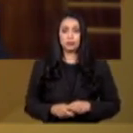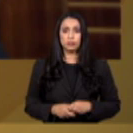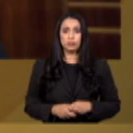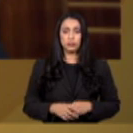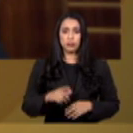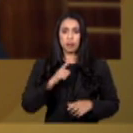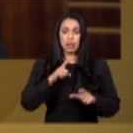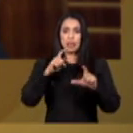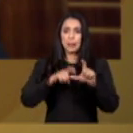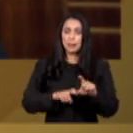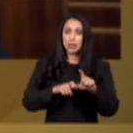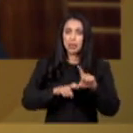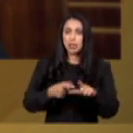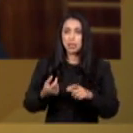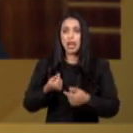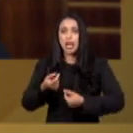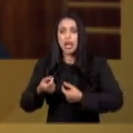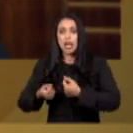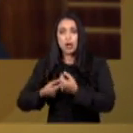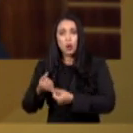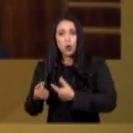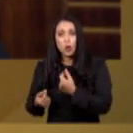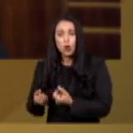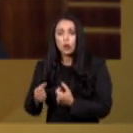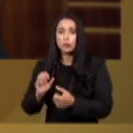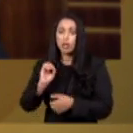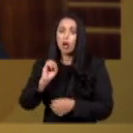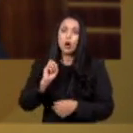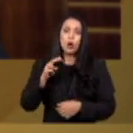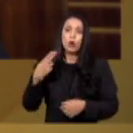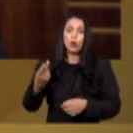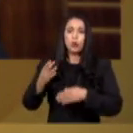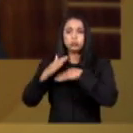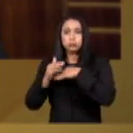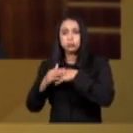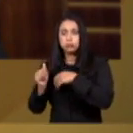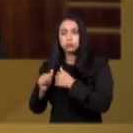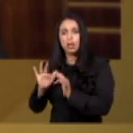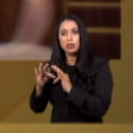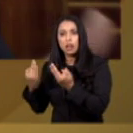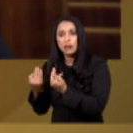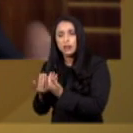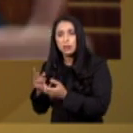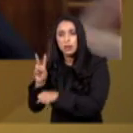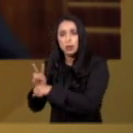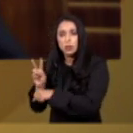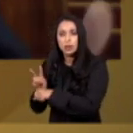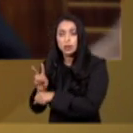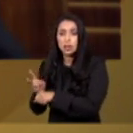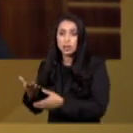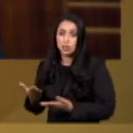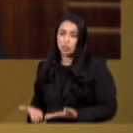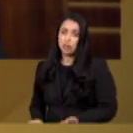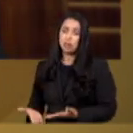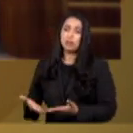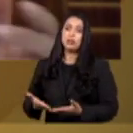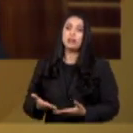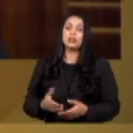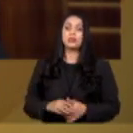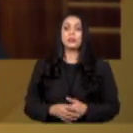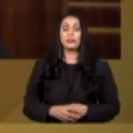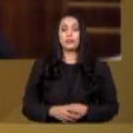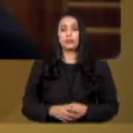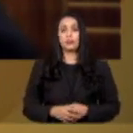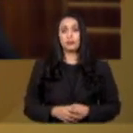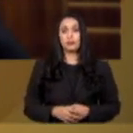nessa econômico bem como considerações em torno do atleta o valor constitucional e radiador guia preto